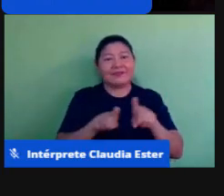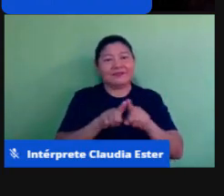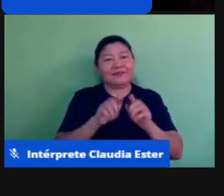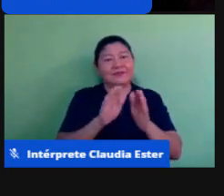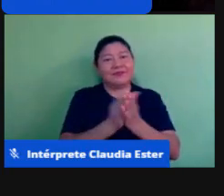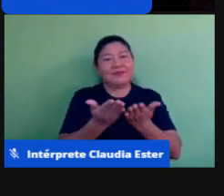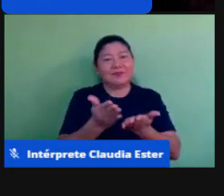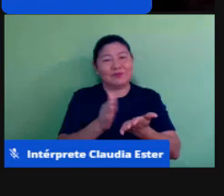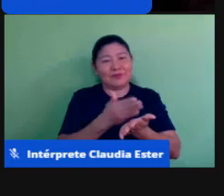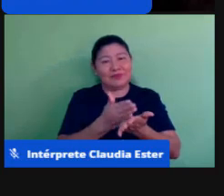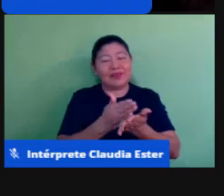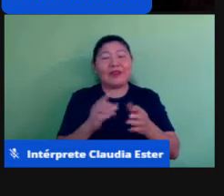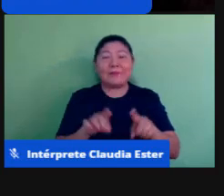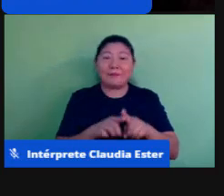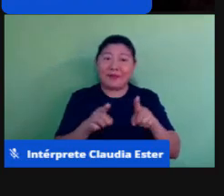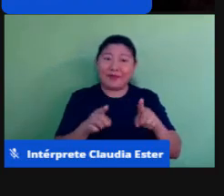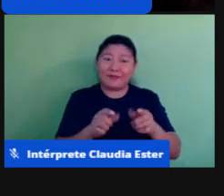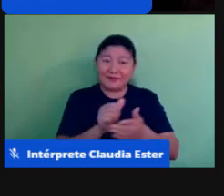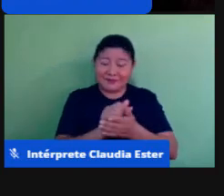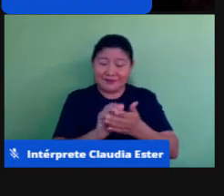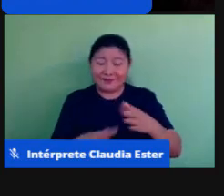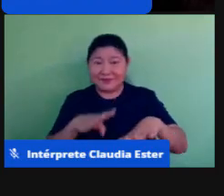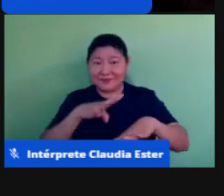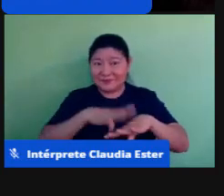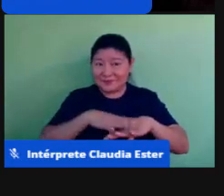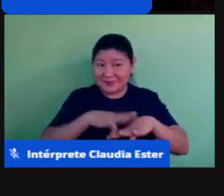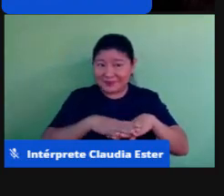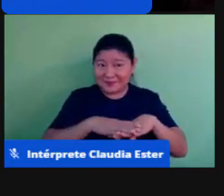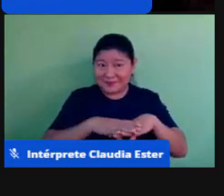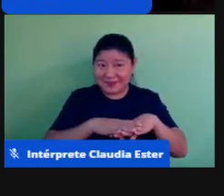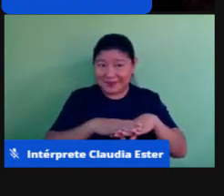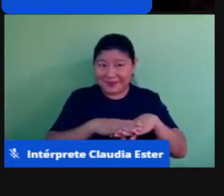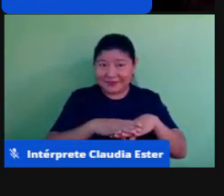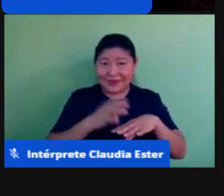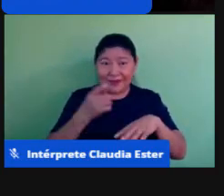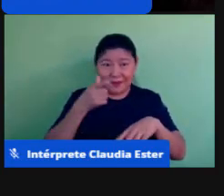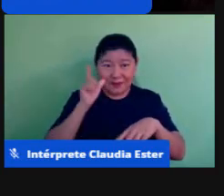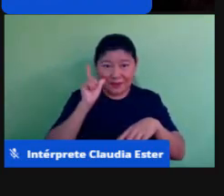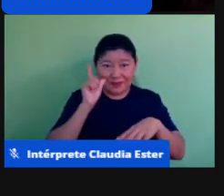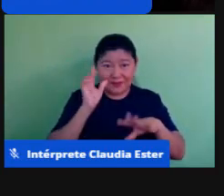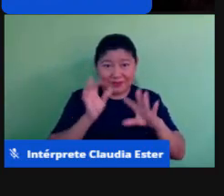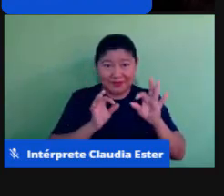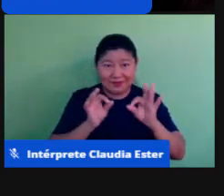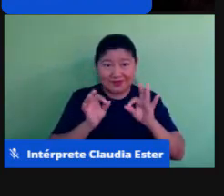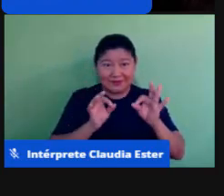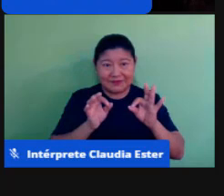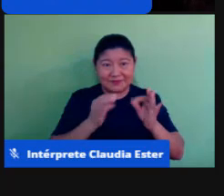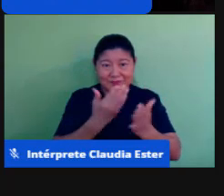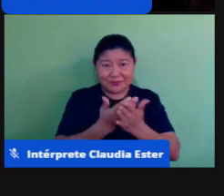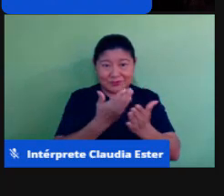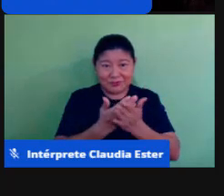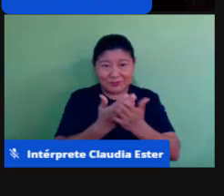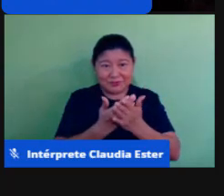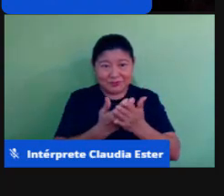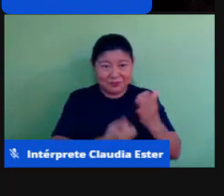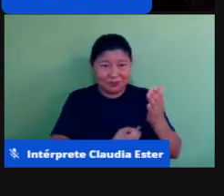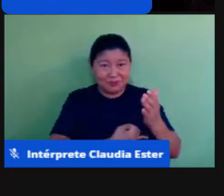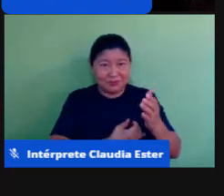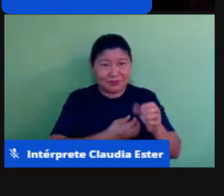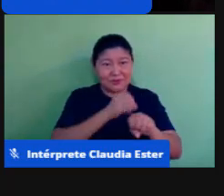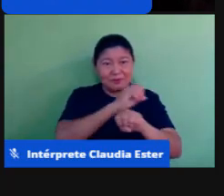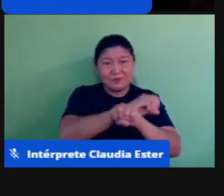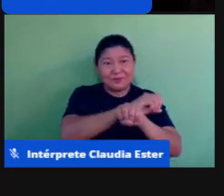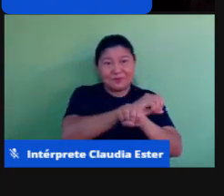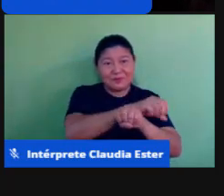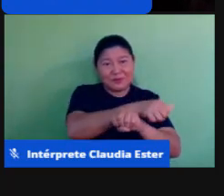de matemática, como aqui nós estávamos trabalhando números, né? Antecessor, sucessor, tudo mais,